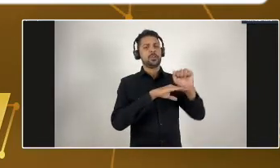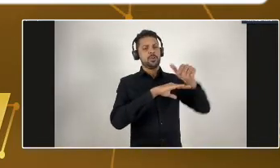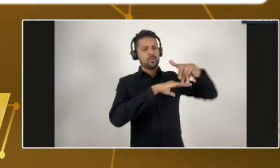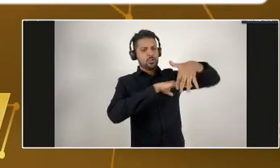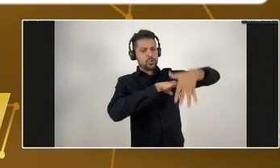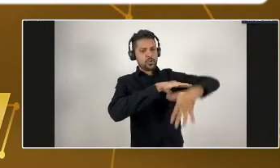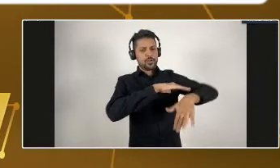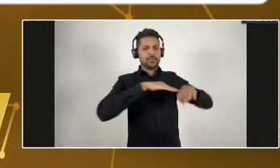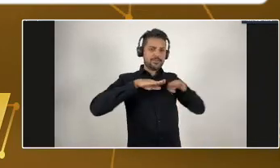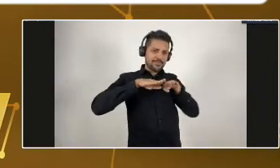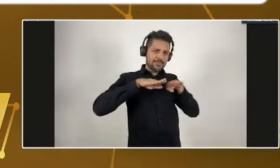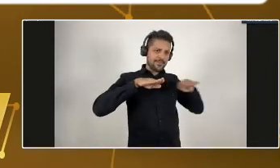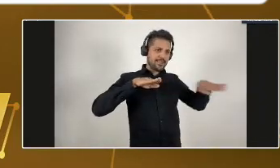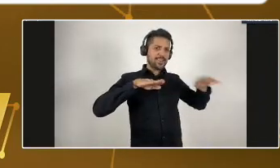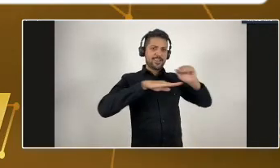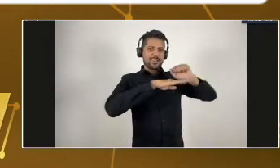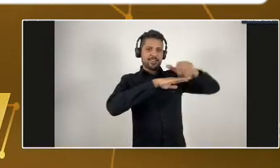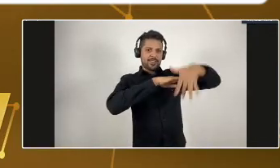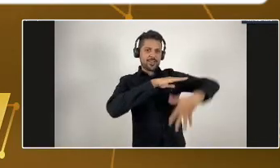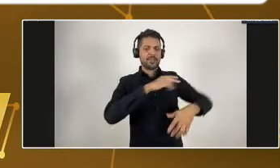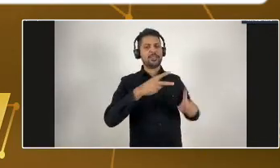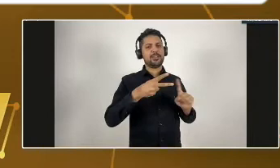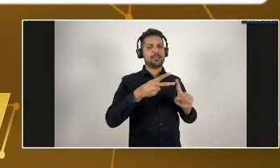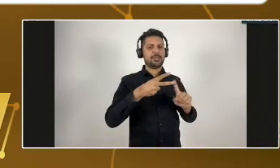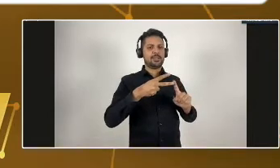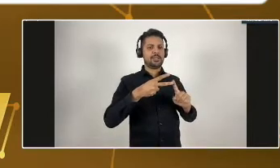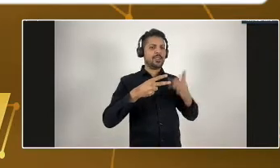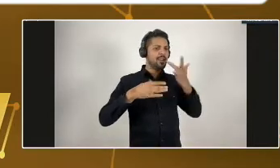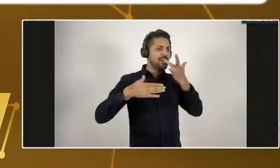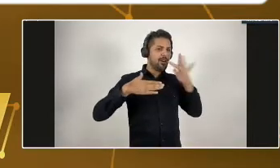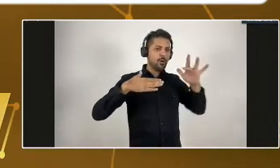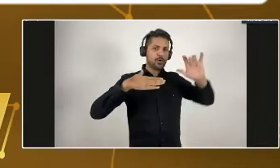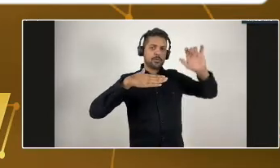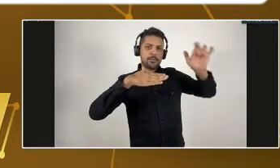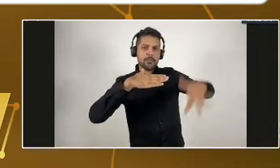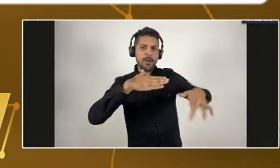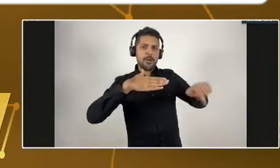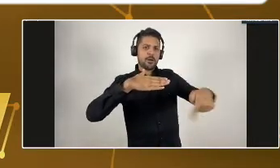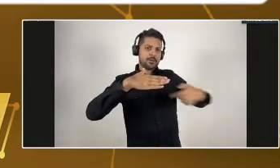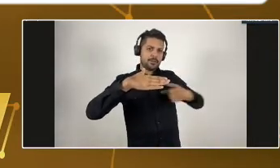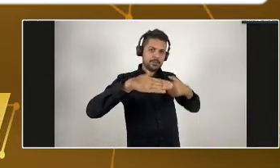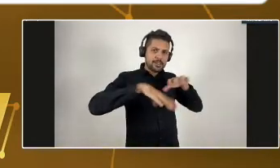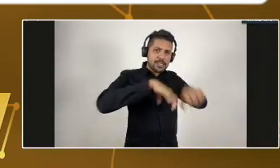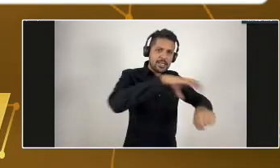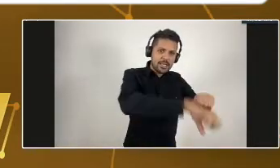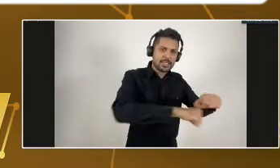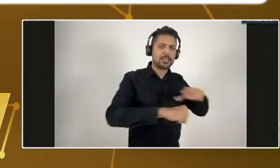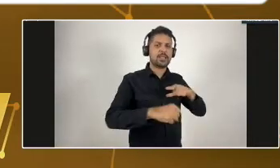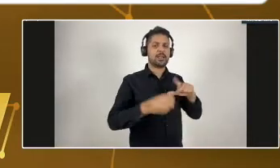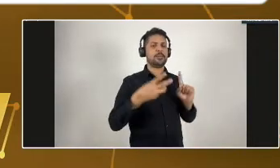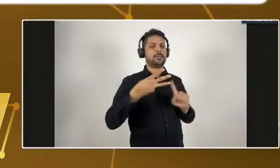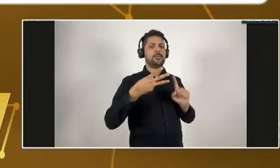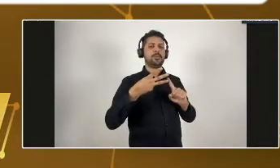jazidas minerais, empreendimentos de fontes alternativas, que são os parques eólicos e solar,